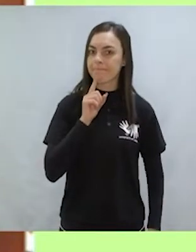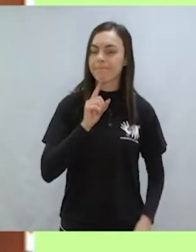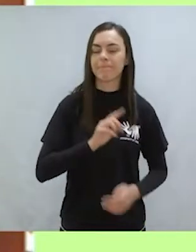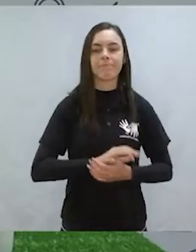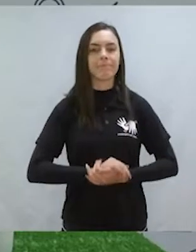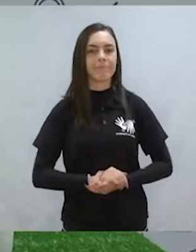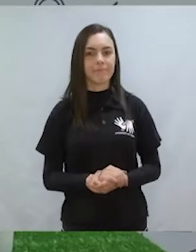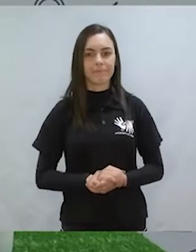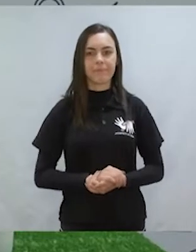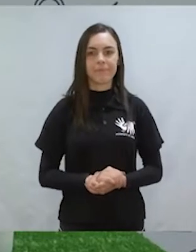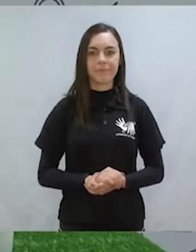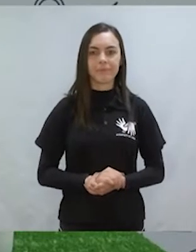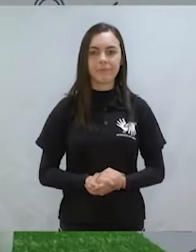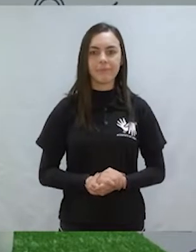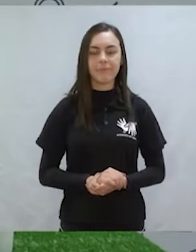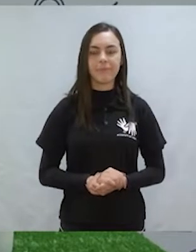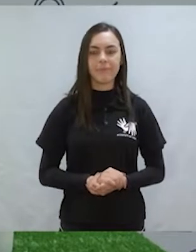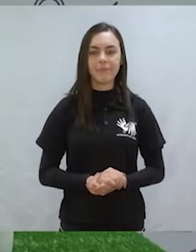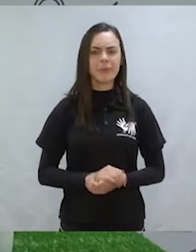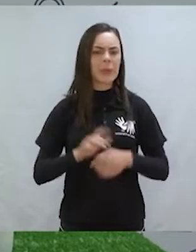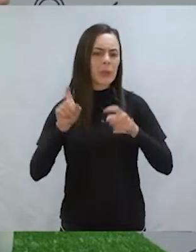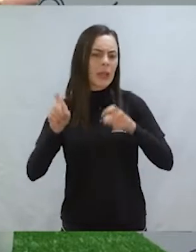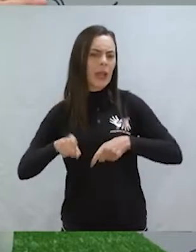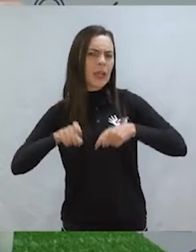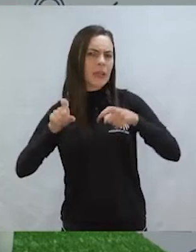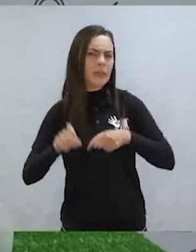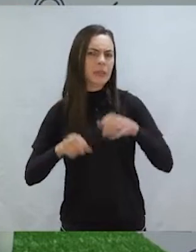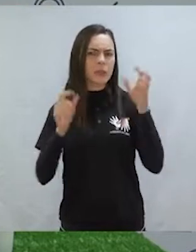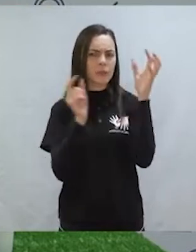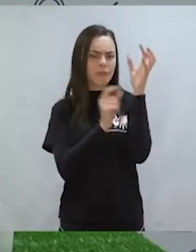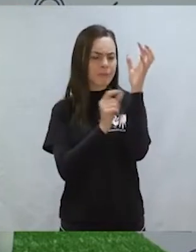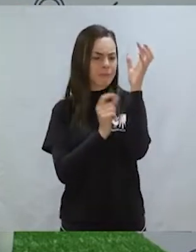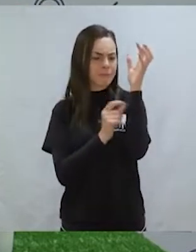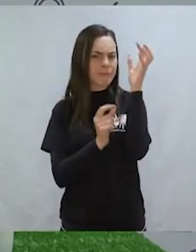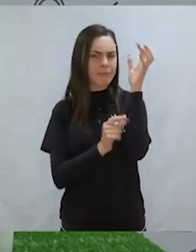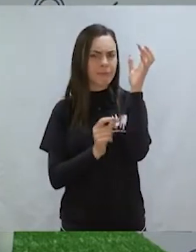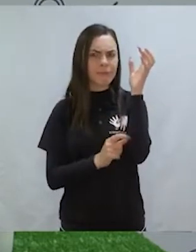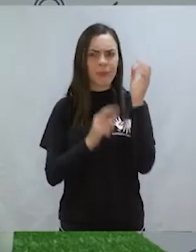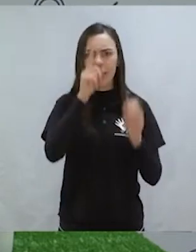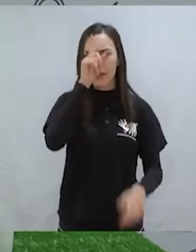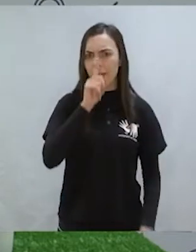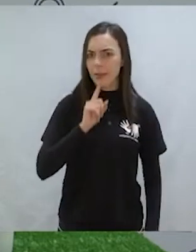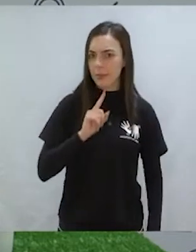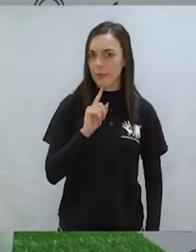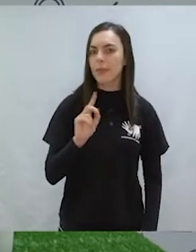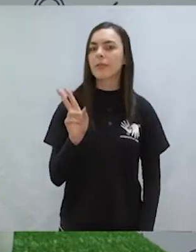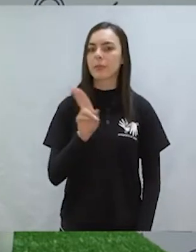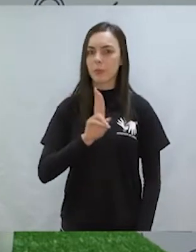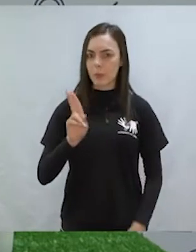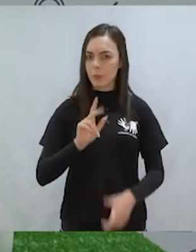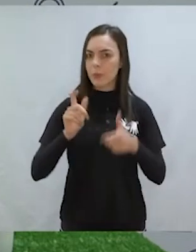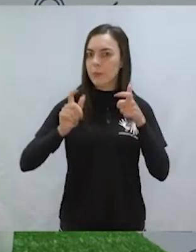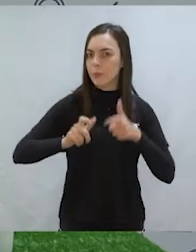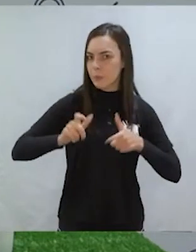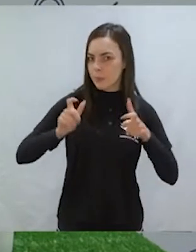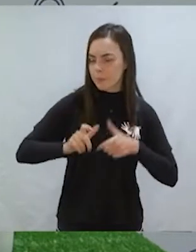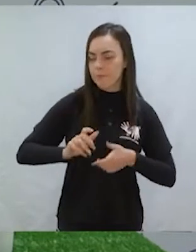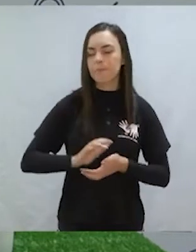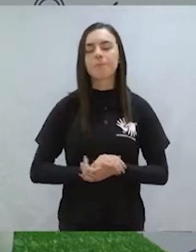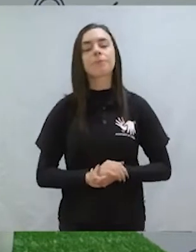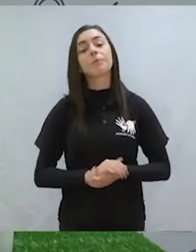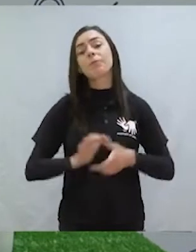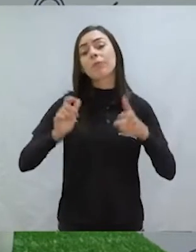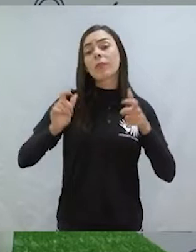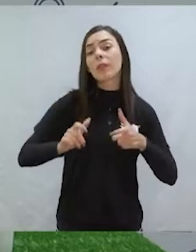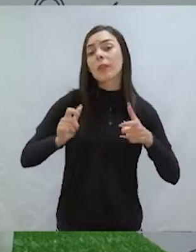Amarelo. Então vejam só. Esse sítio do Pica-Pau Amarelo, é o nome desse sítio, né? Ele